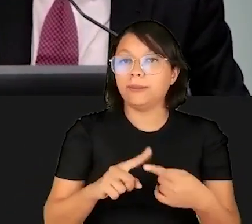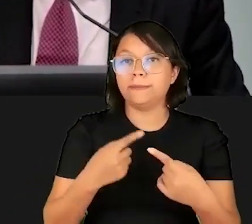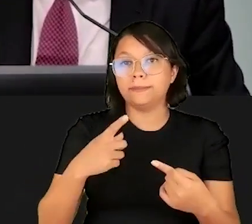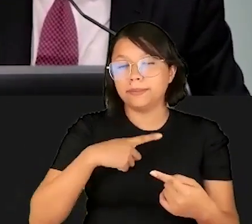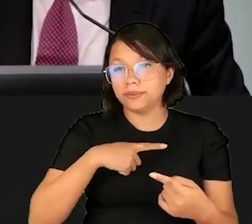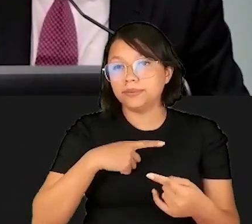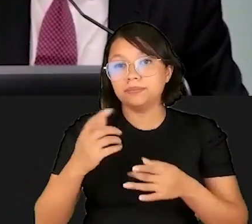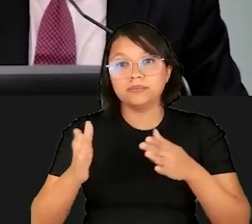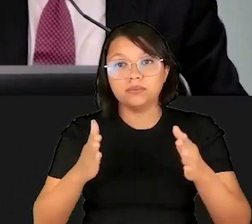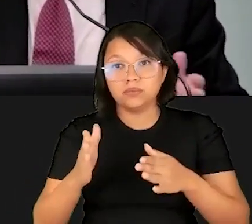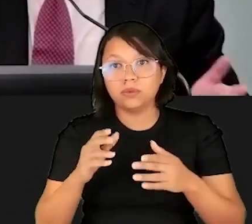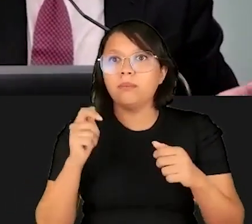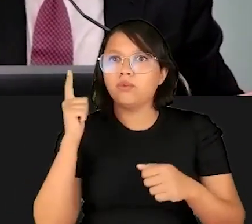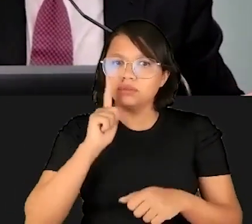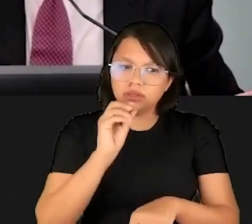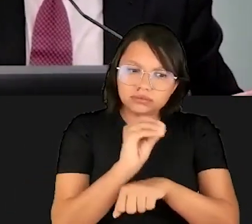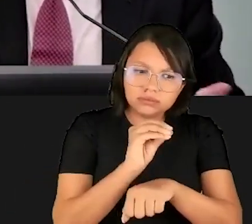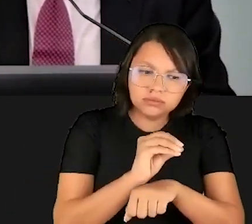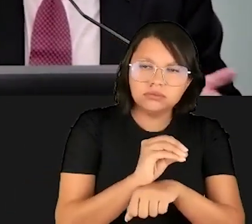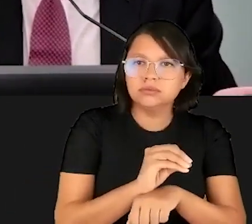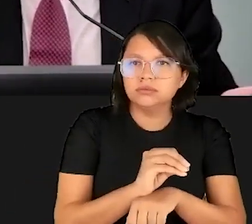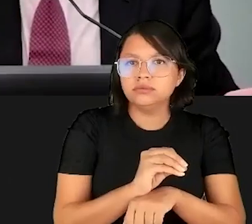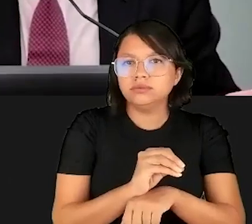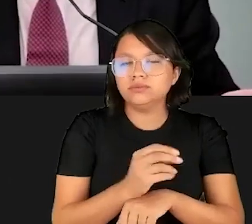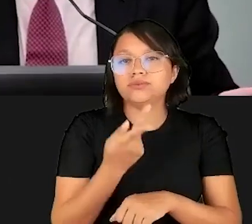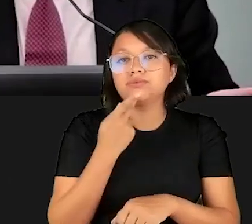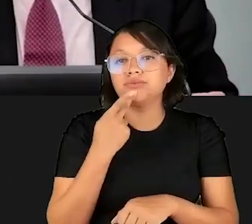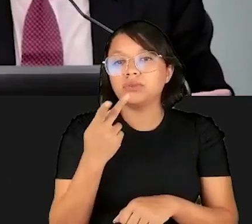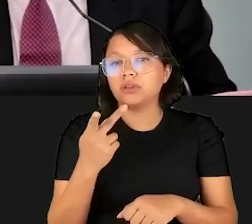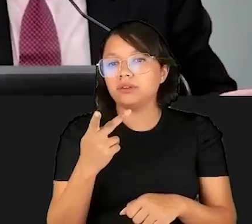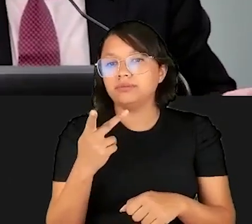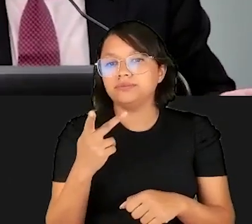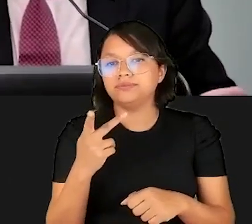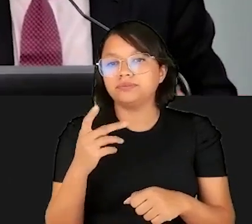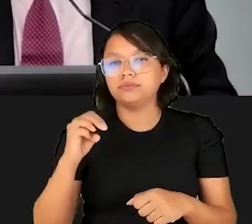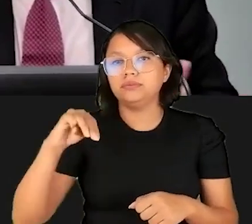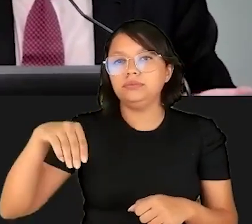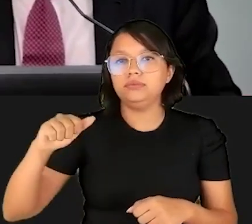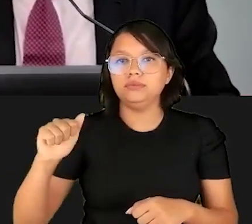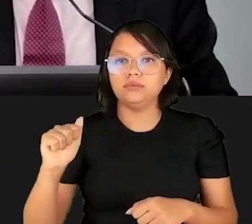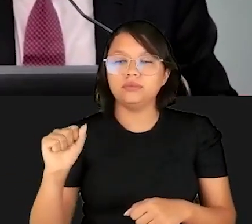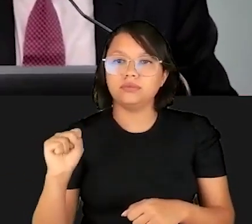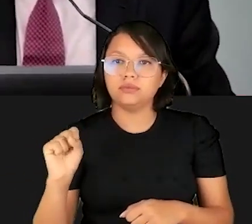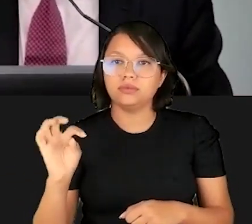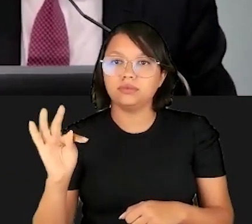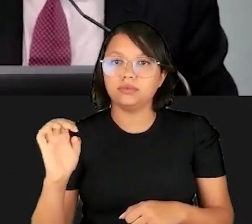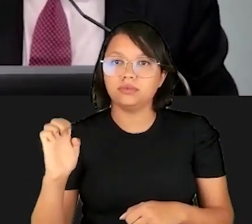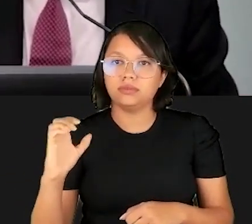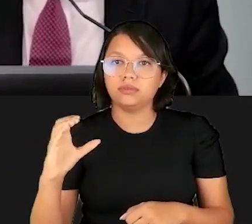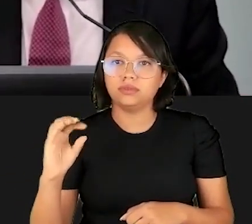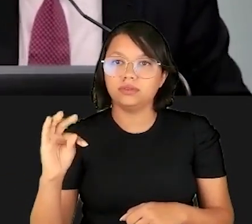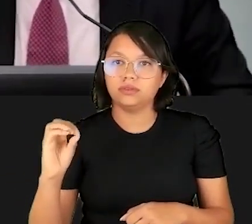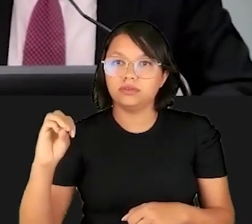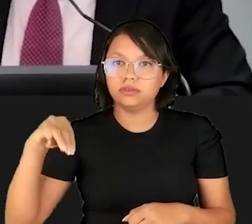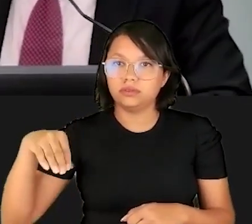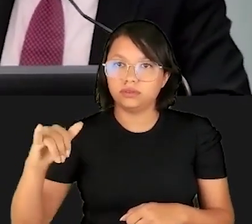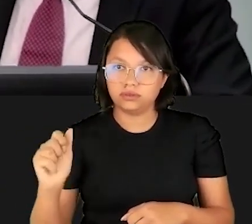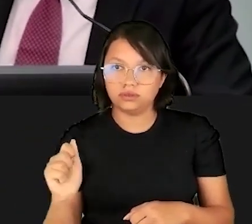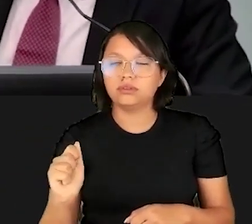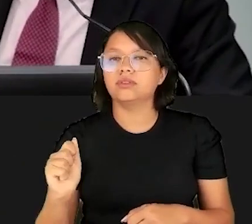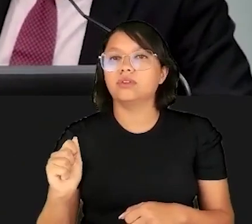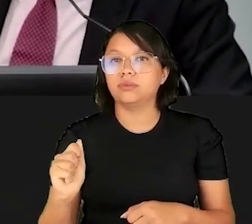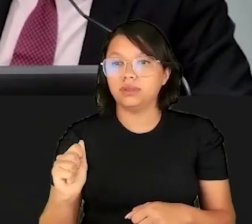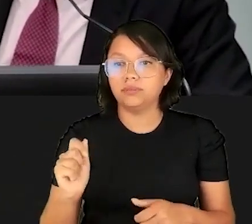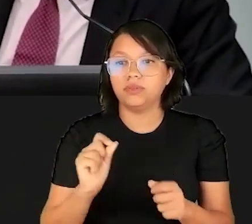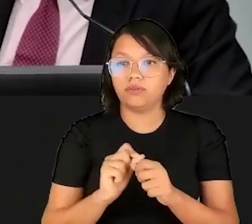o paciente perto de casa. Uma mastectomia, a mortalidade é praticamente zero, não faz diferença onde você fizer esse procedimento.